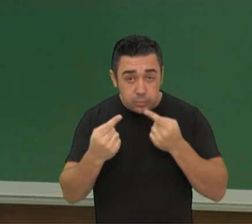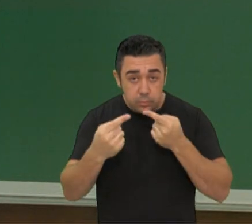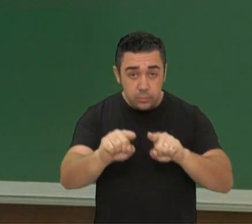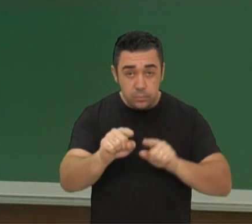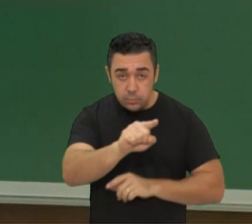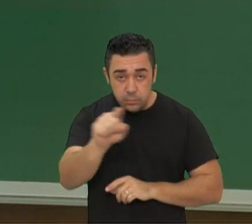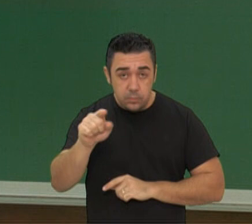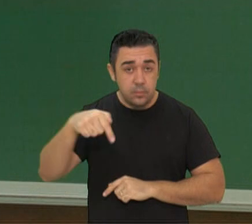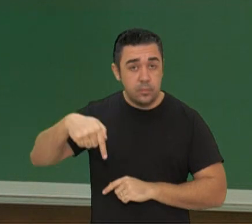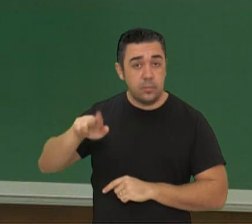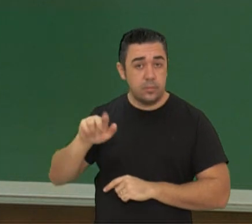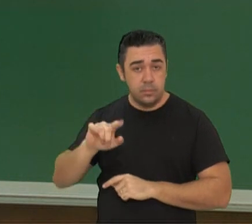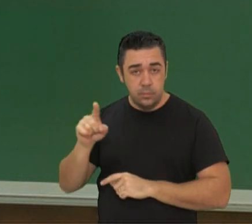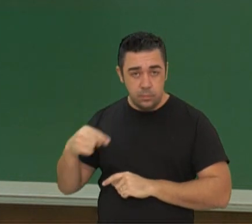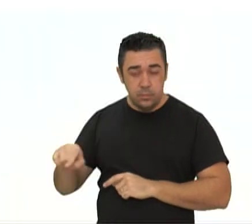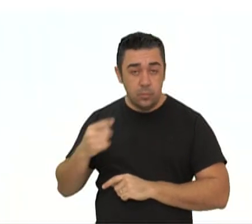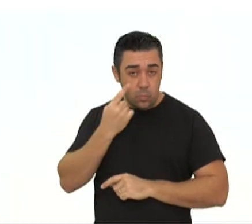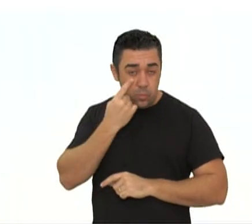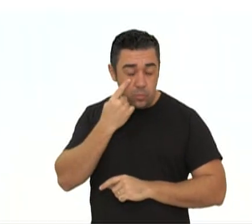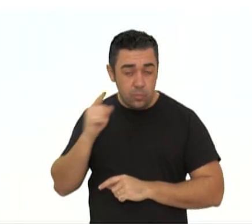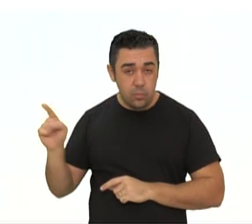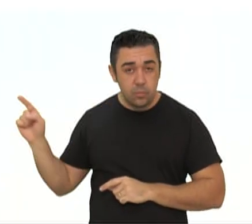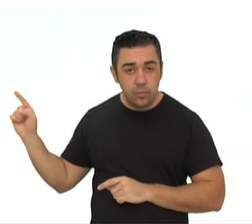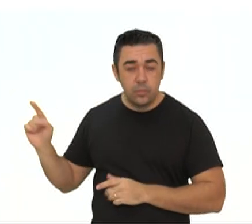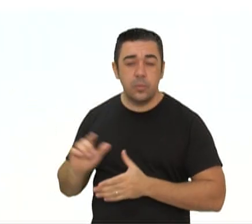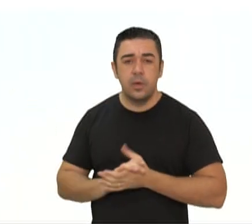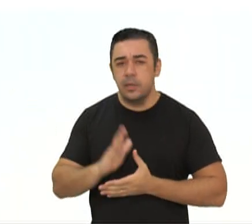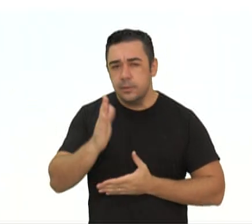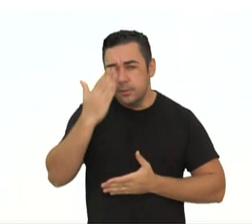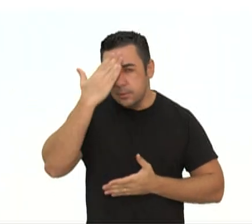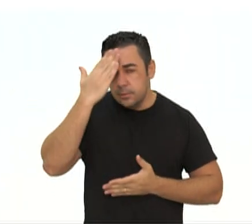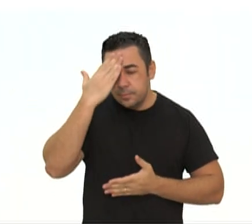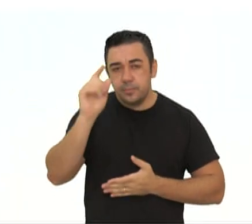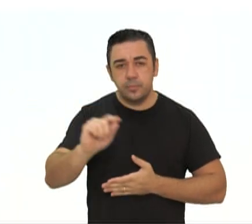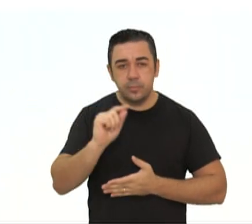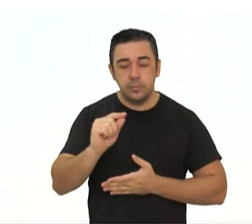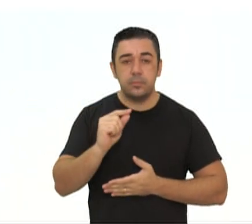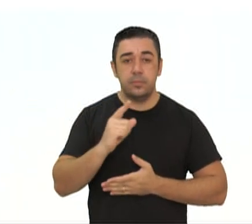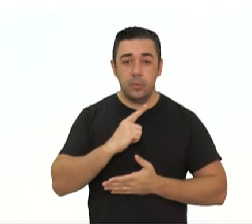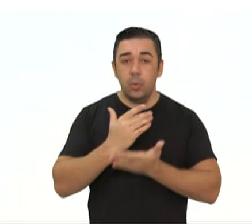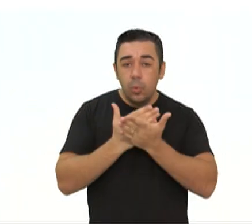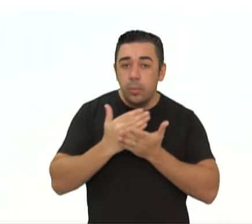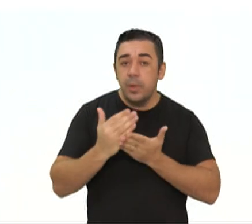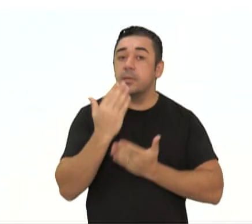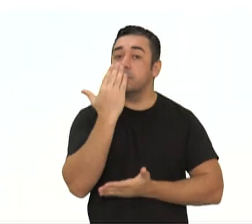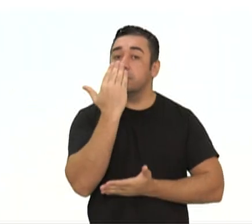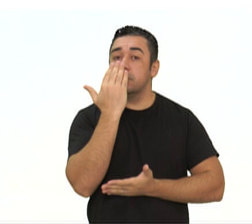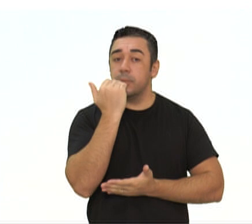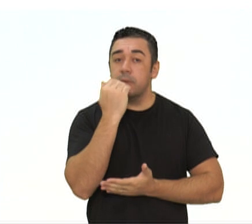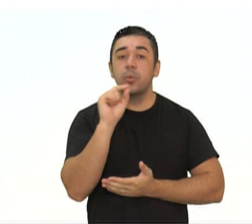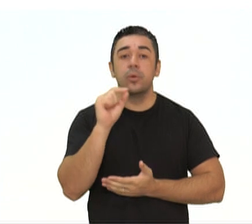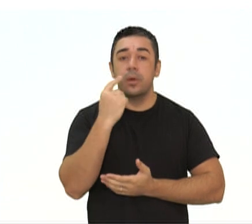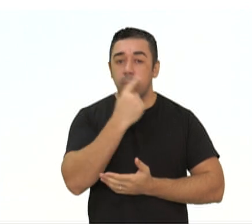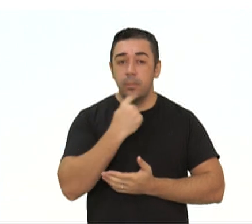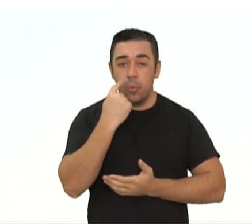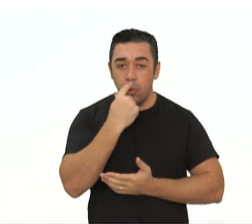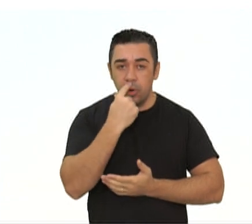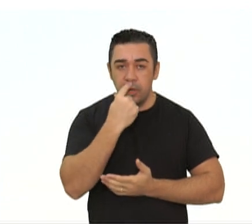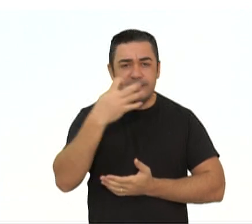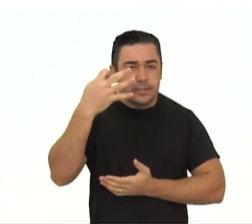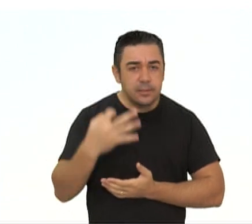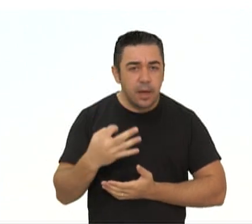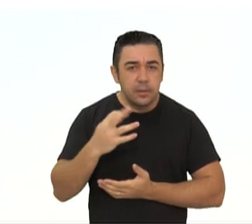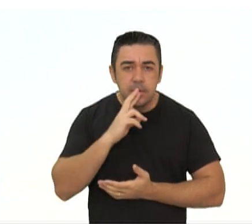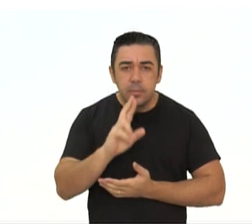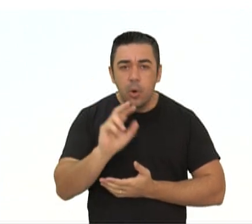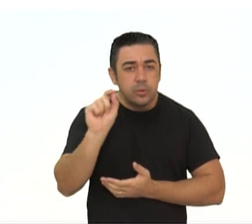com um quiz. Olha só, já sabemos que a digestão tem início na boca. É correto afirmar que